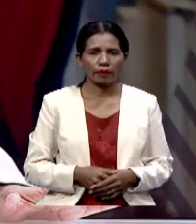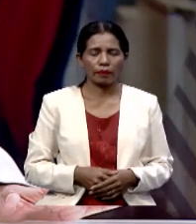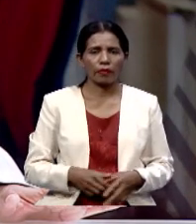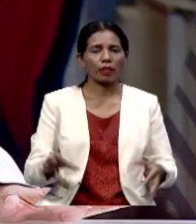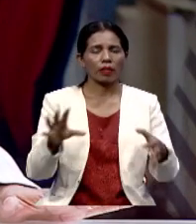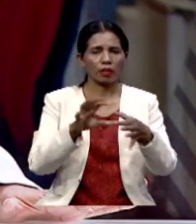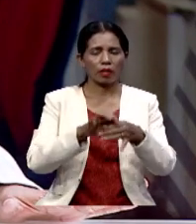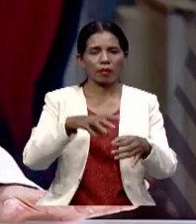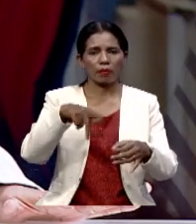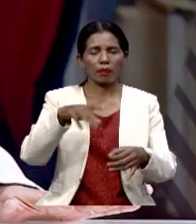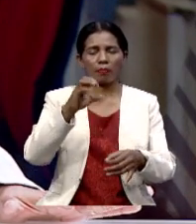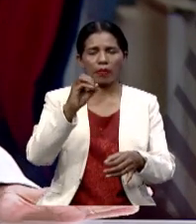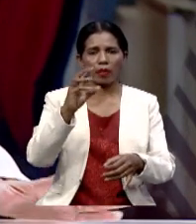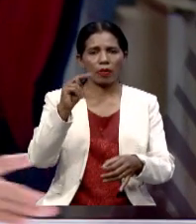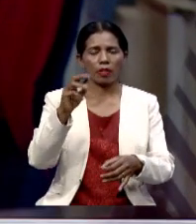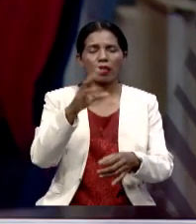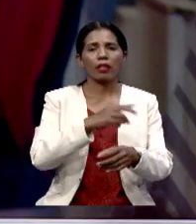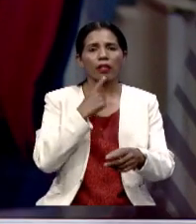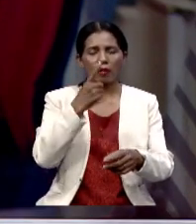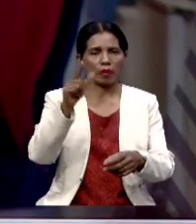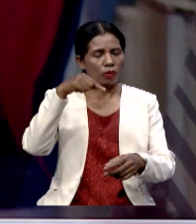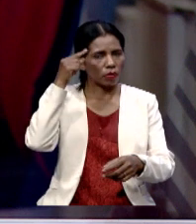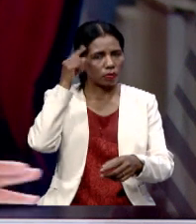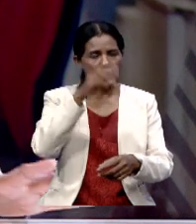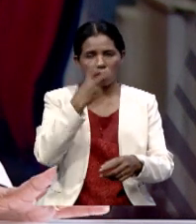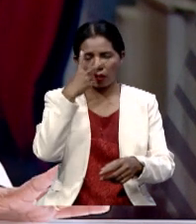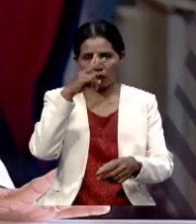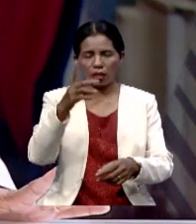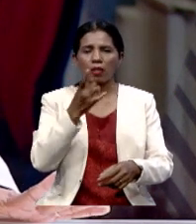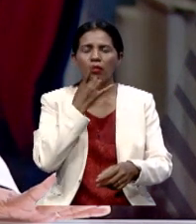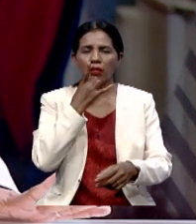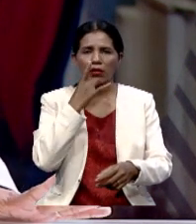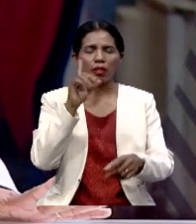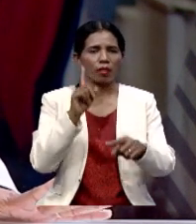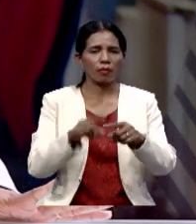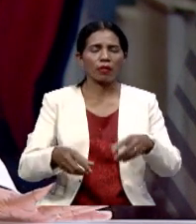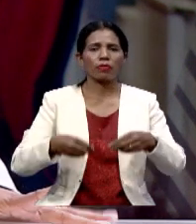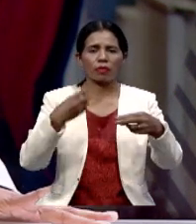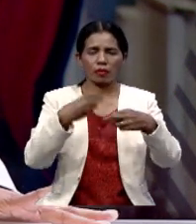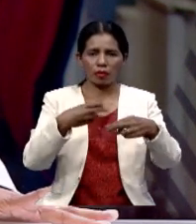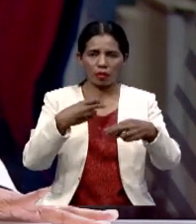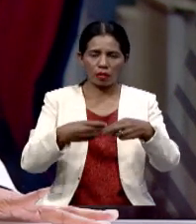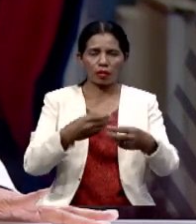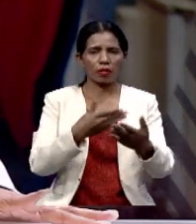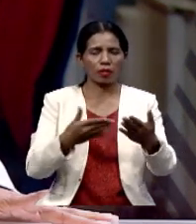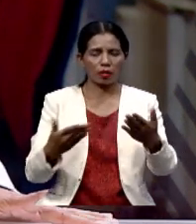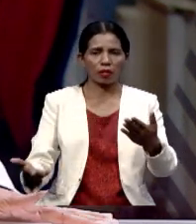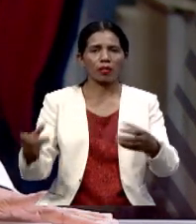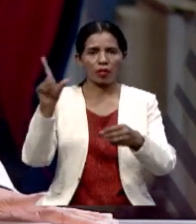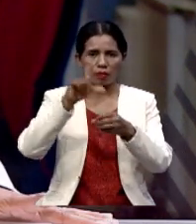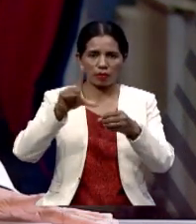Delegação BPOM recomenda ba governo a tu resolve linha eletricidade onde la bela foi impacto ba facilidade